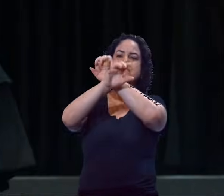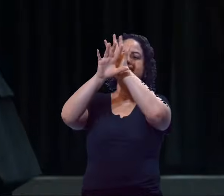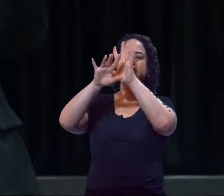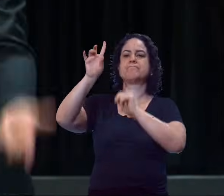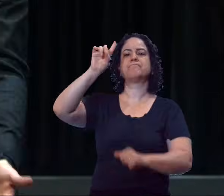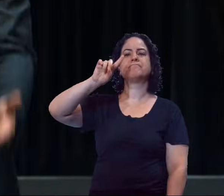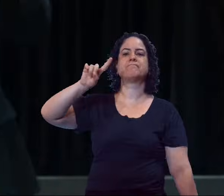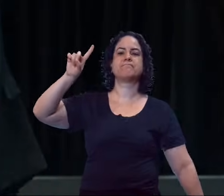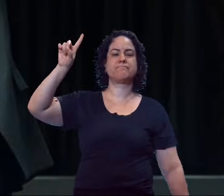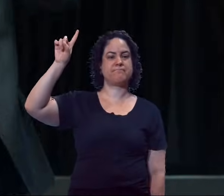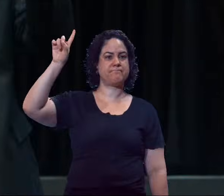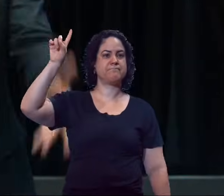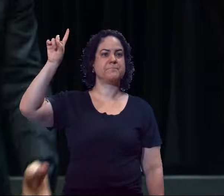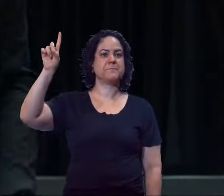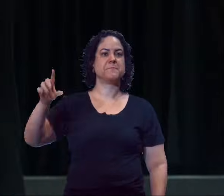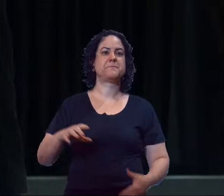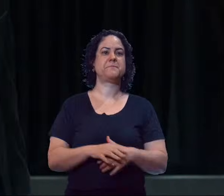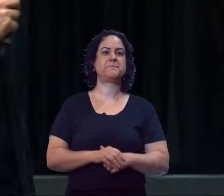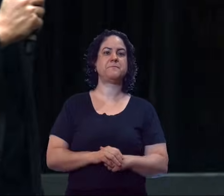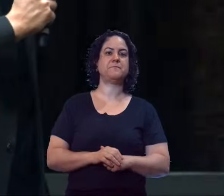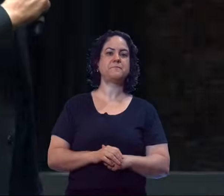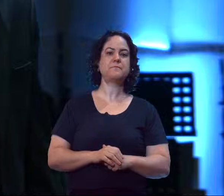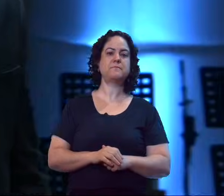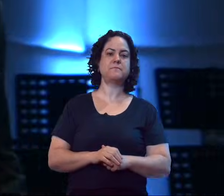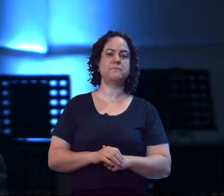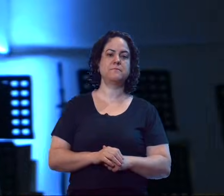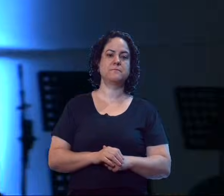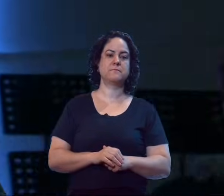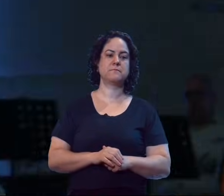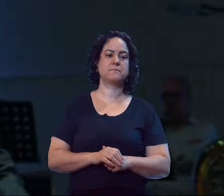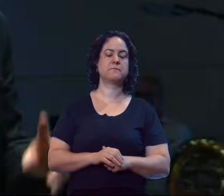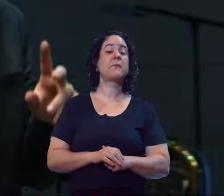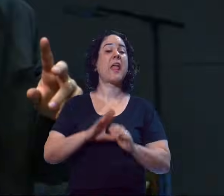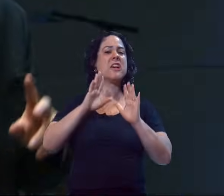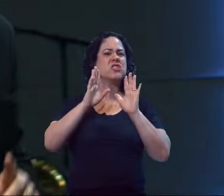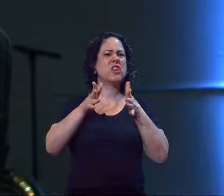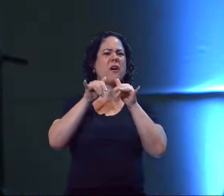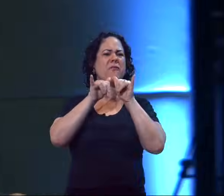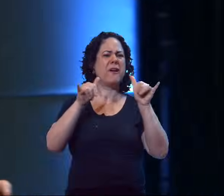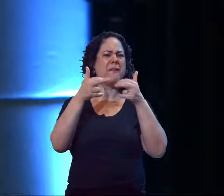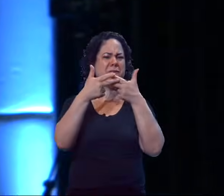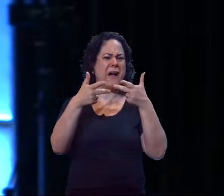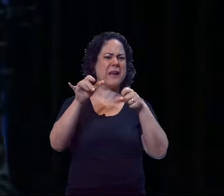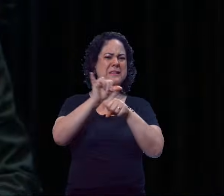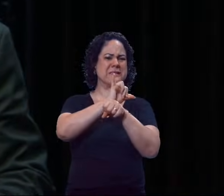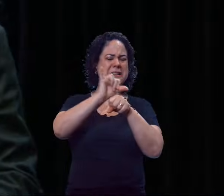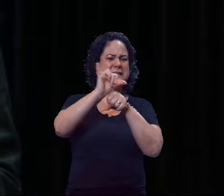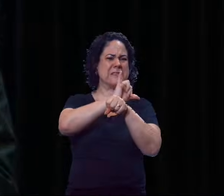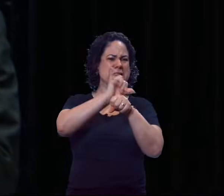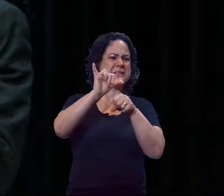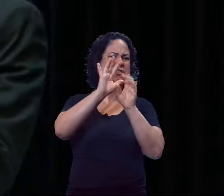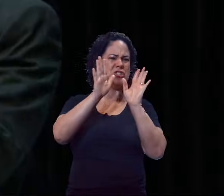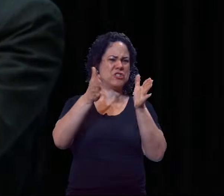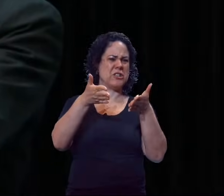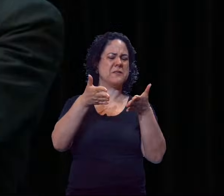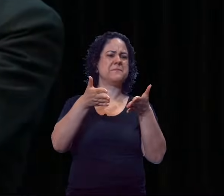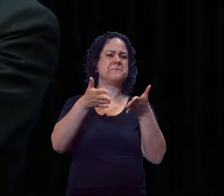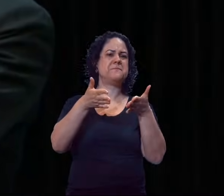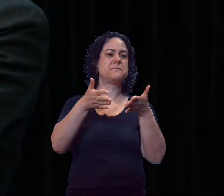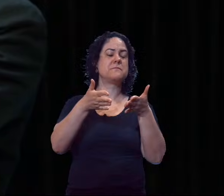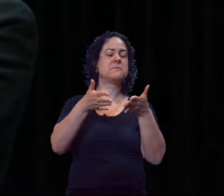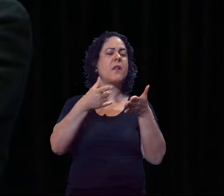glória de Deus. Bom, eu falei de várias ferramentas. Sabe por quê? Eu